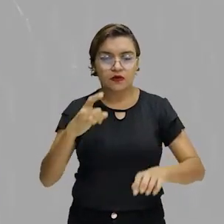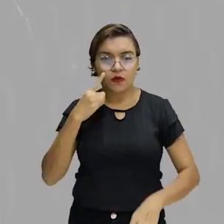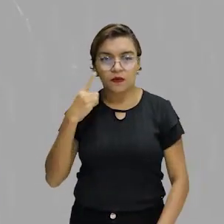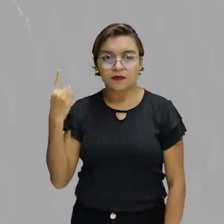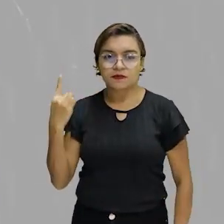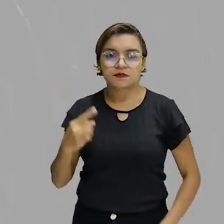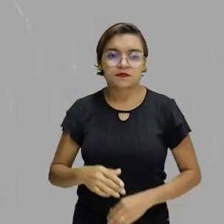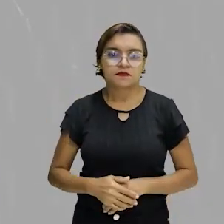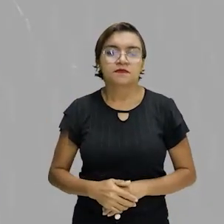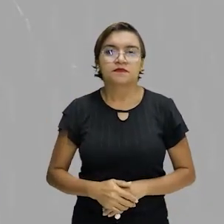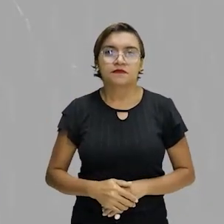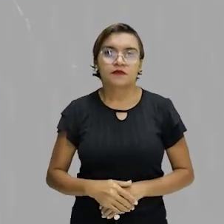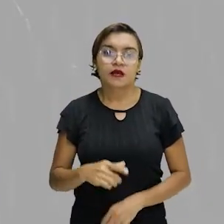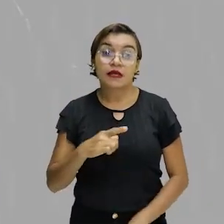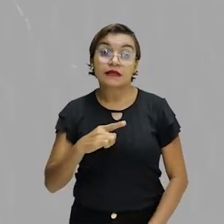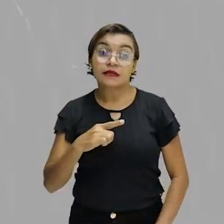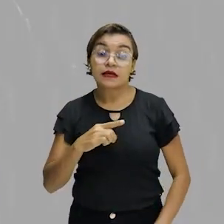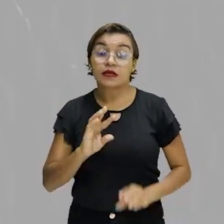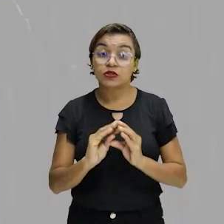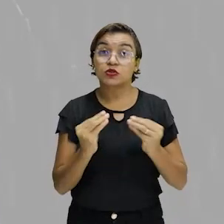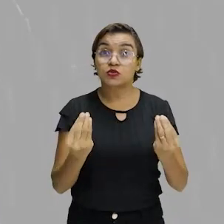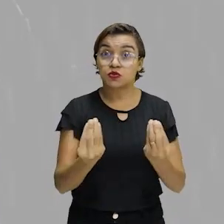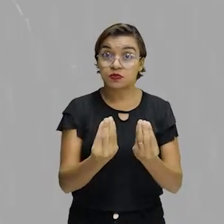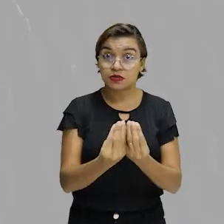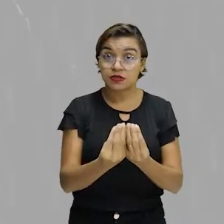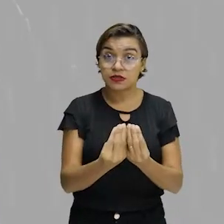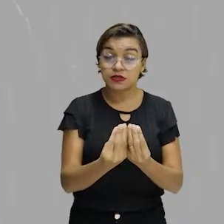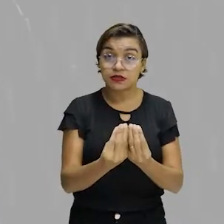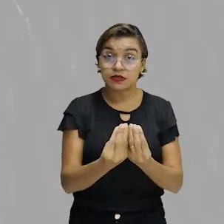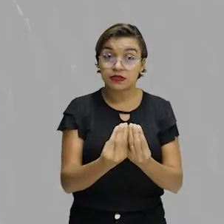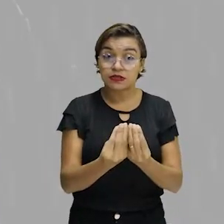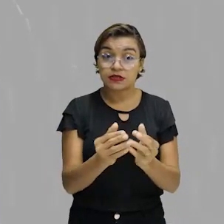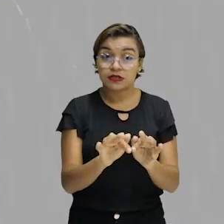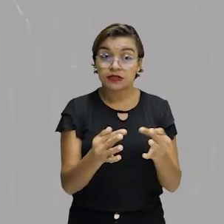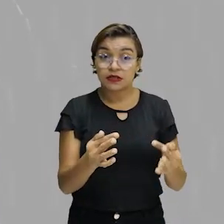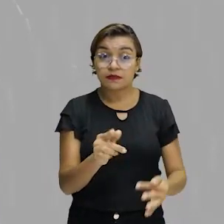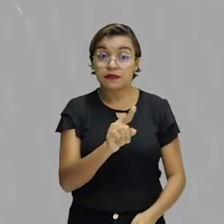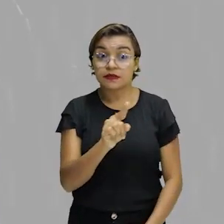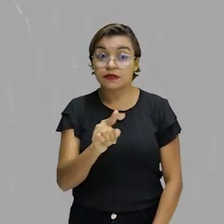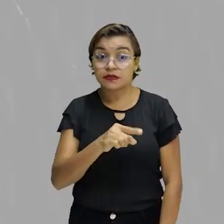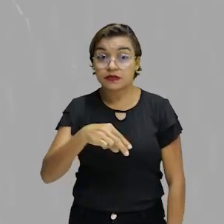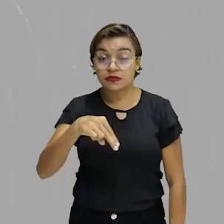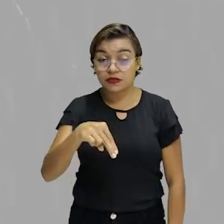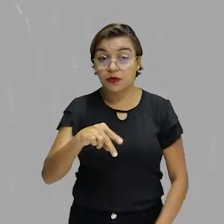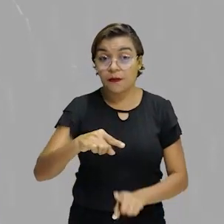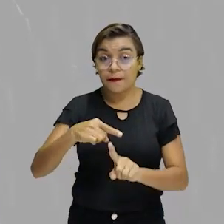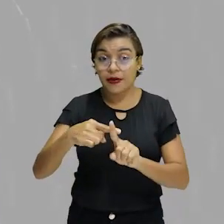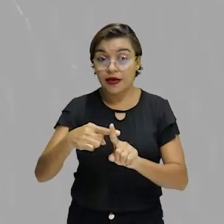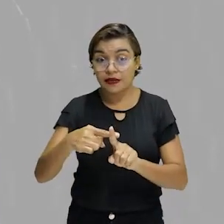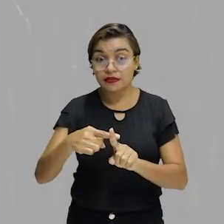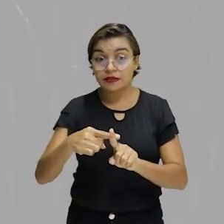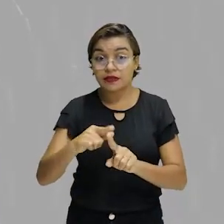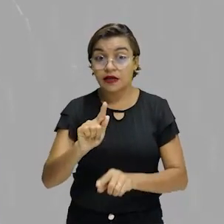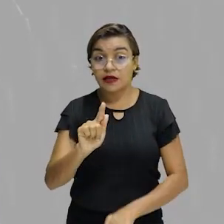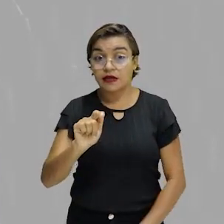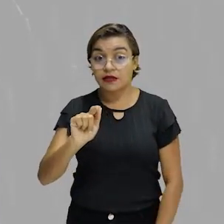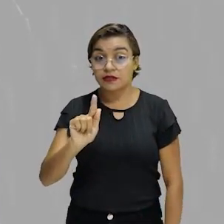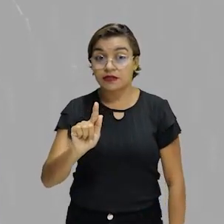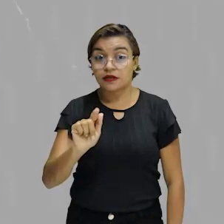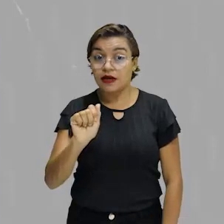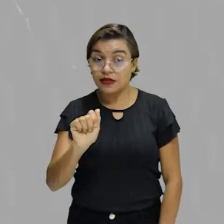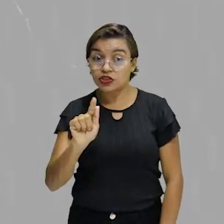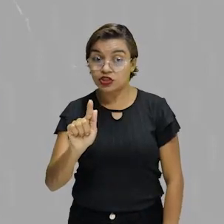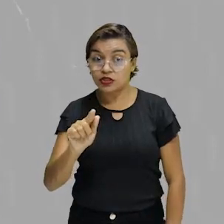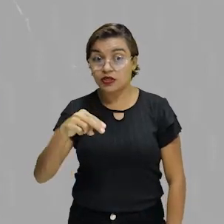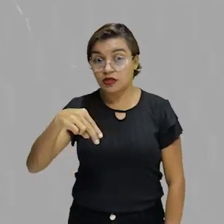lá eu tenho uma substância simples que é o zinco reagindo como uma substância composta turma simples